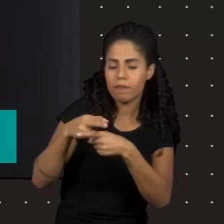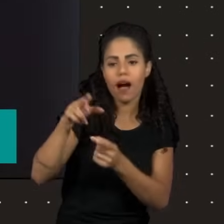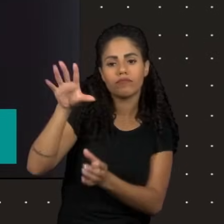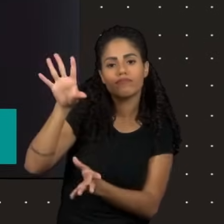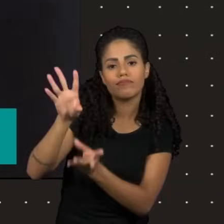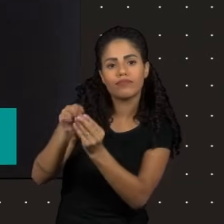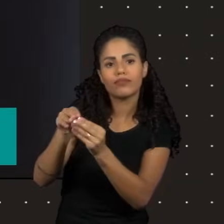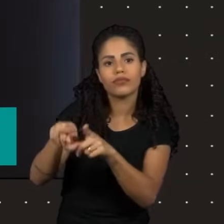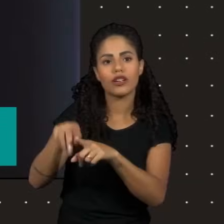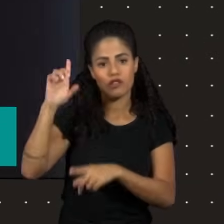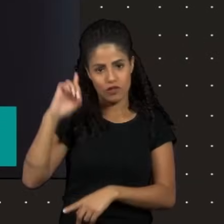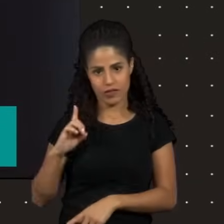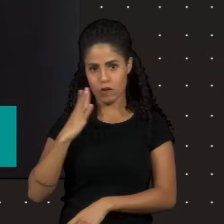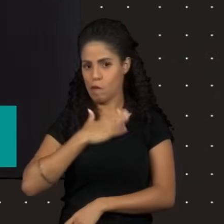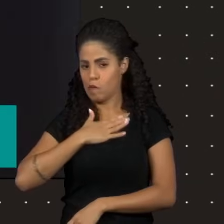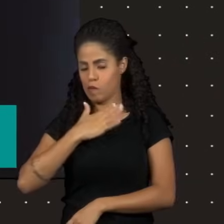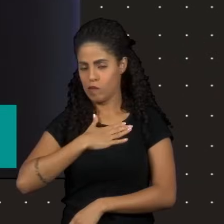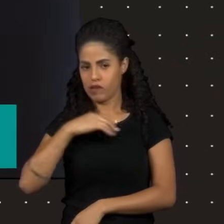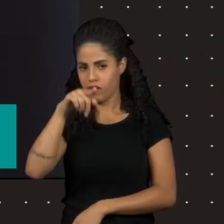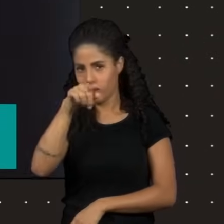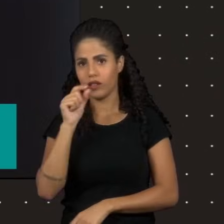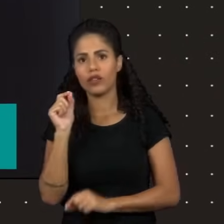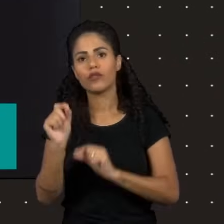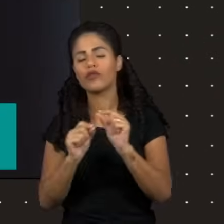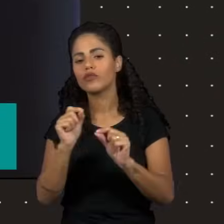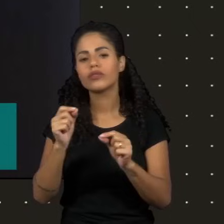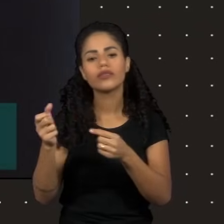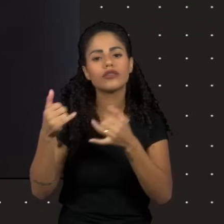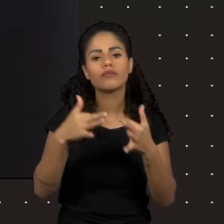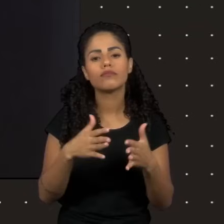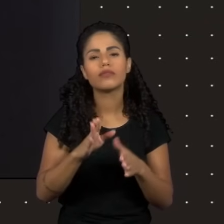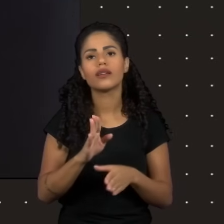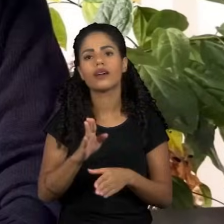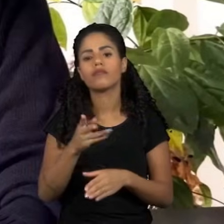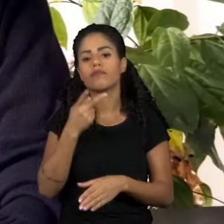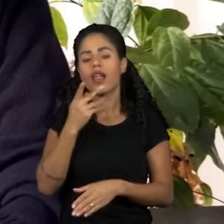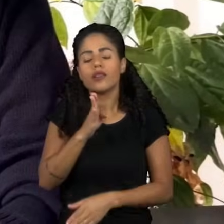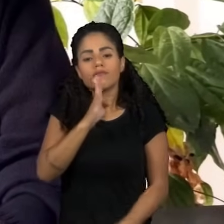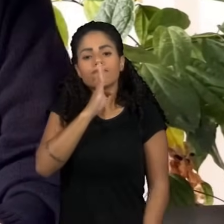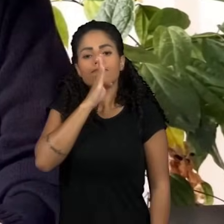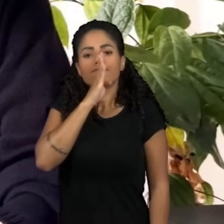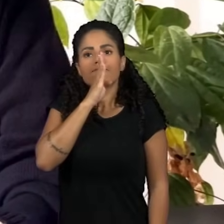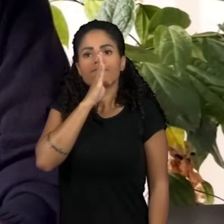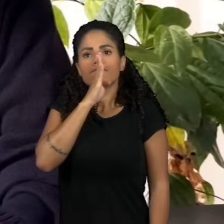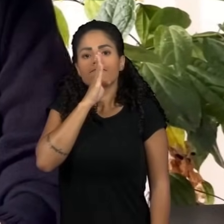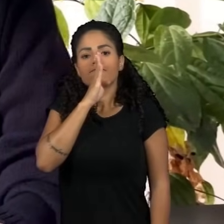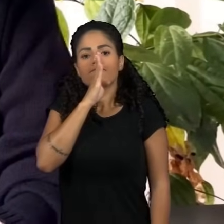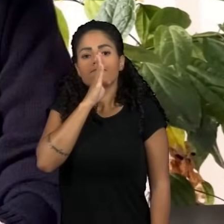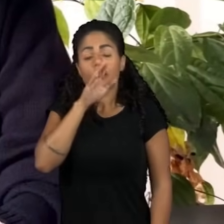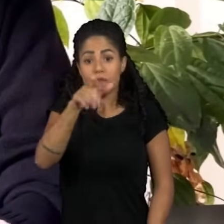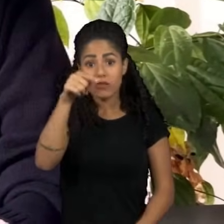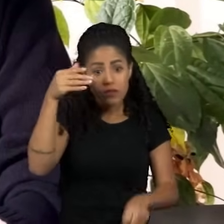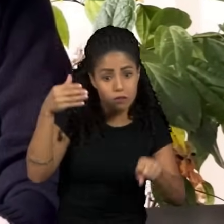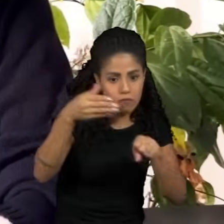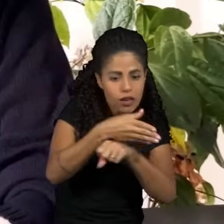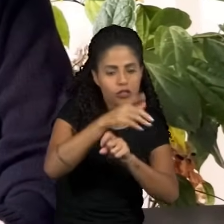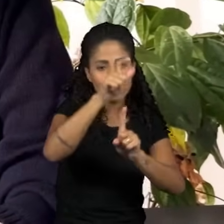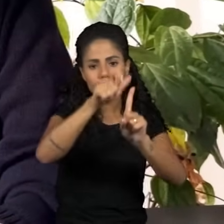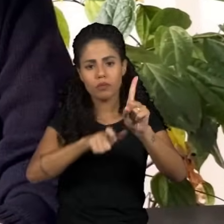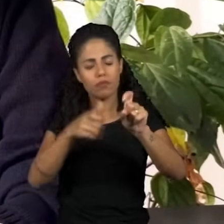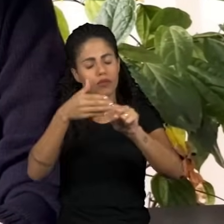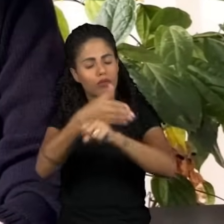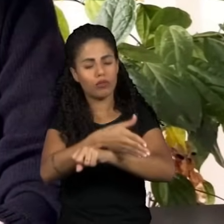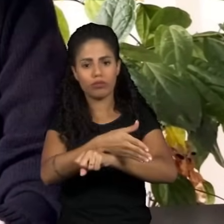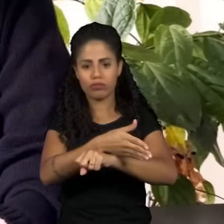com direção minha, e que você não diz nenhuma palavra, e no entanto a tua participação é